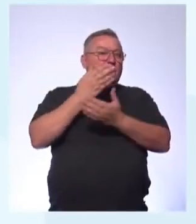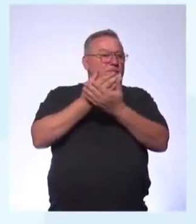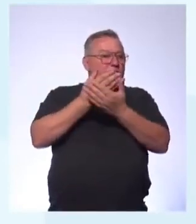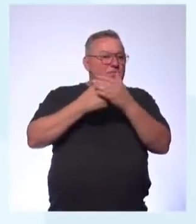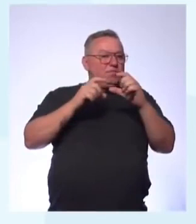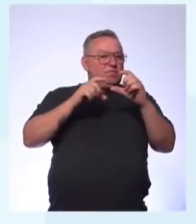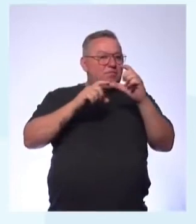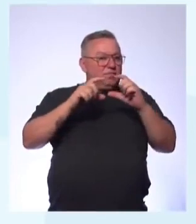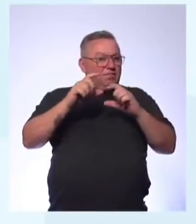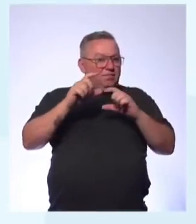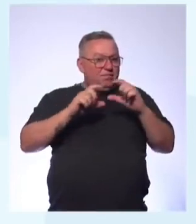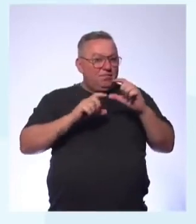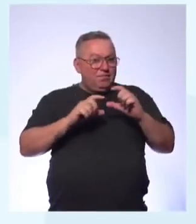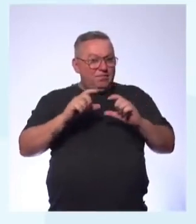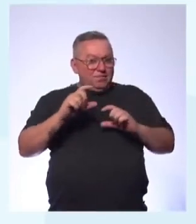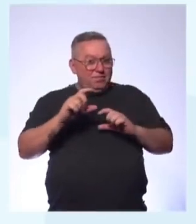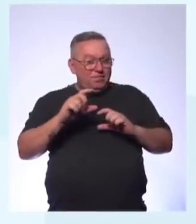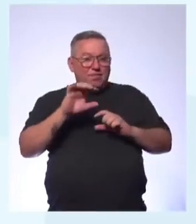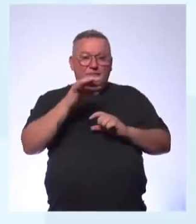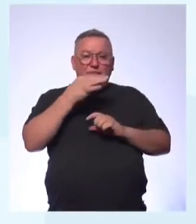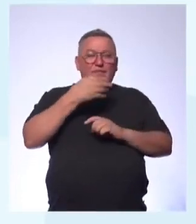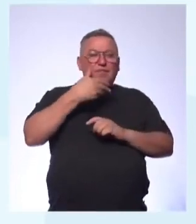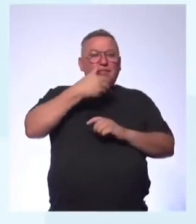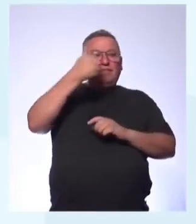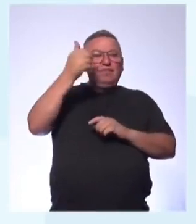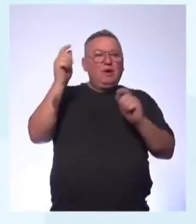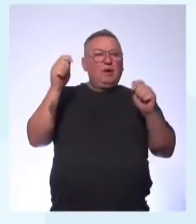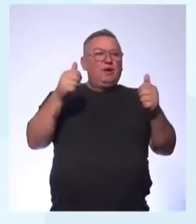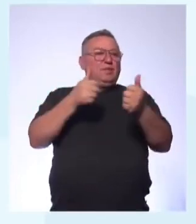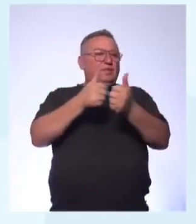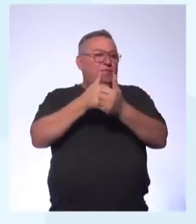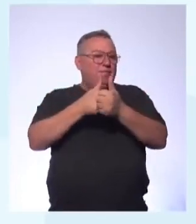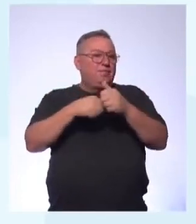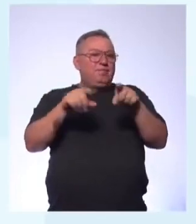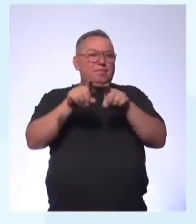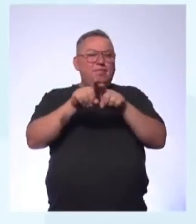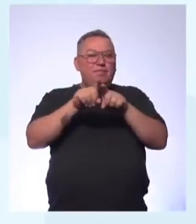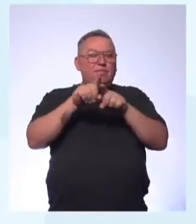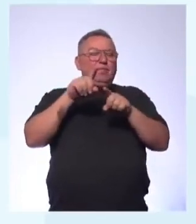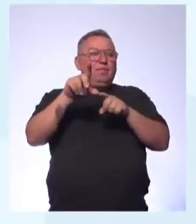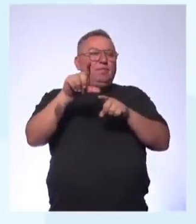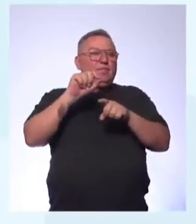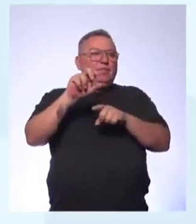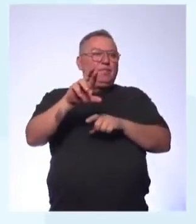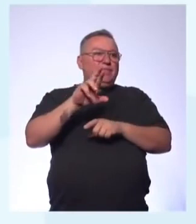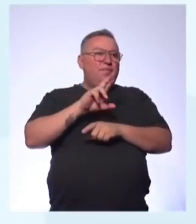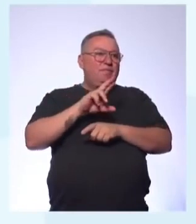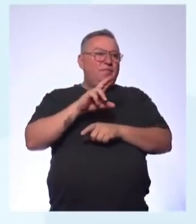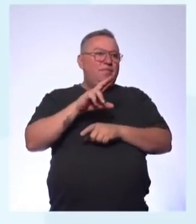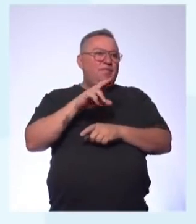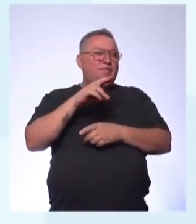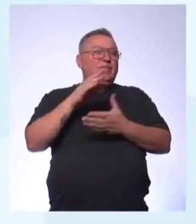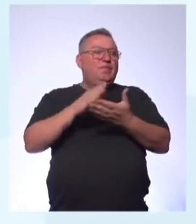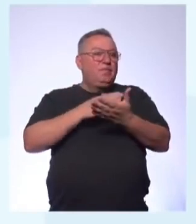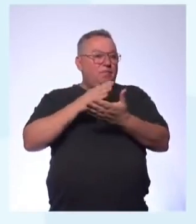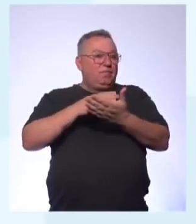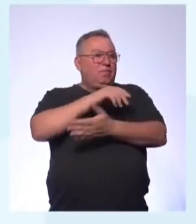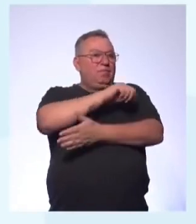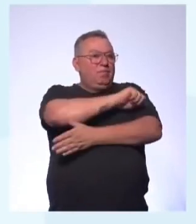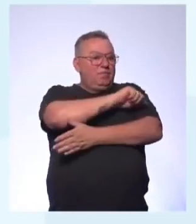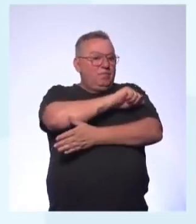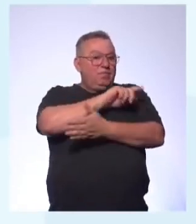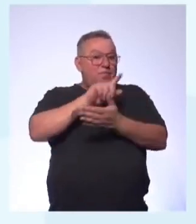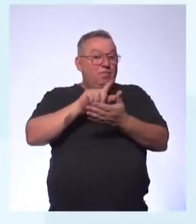quadrinho. Se você achar melhor, você também pode acompanhar ali, pegar as respostas, mais ou menos, no caderno do aluno na